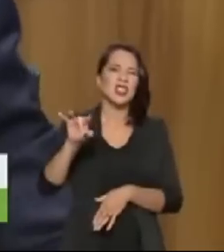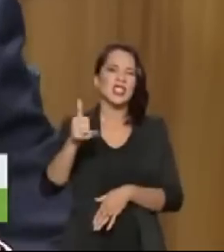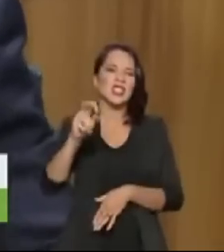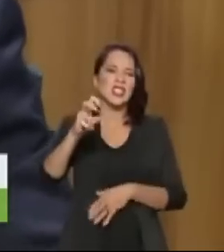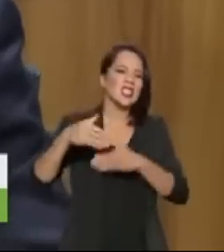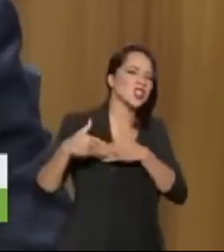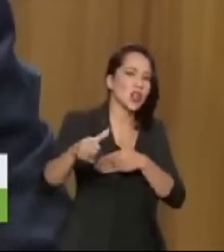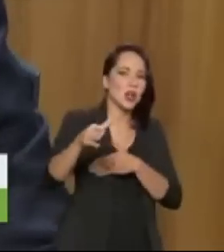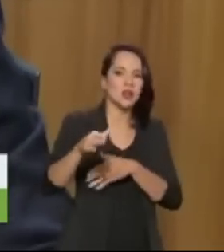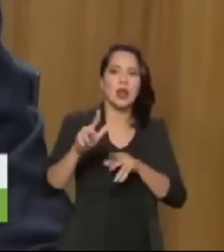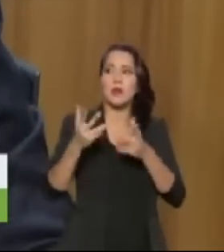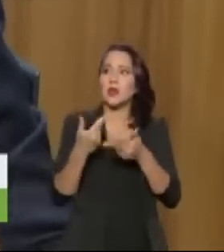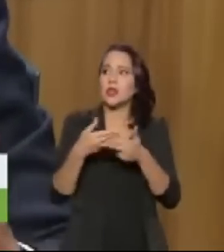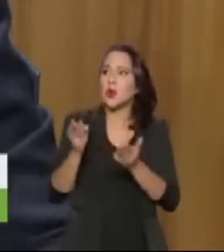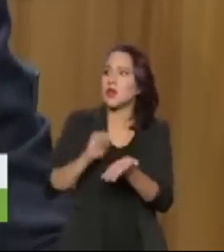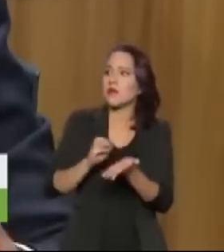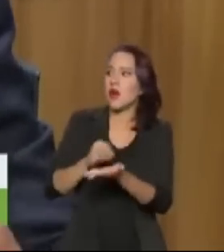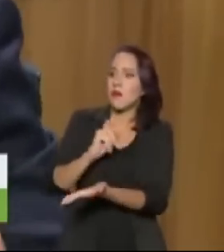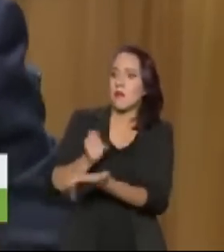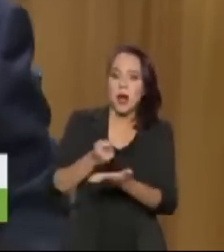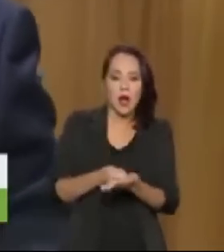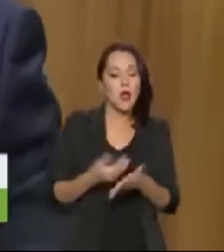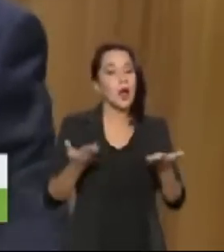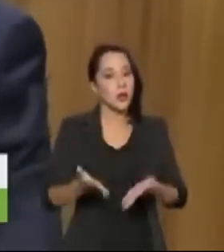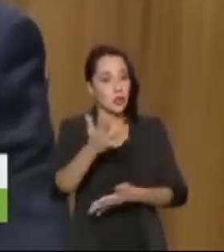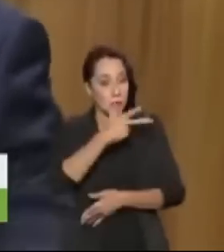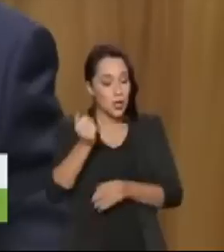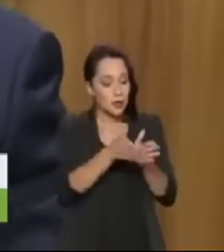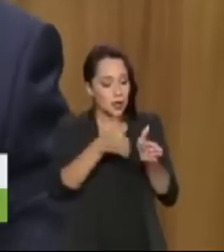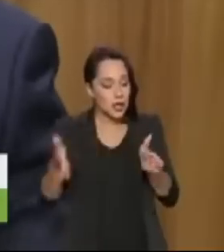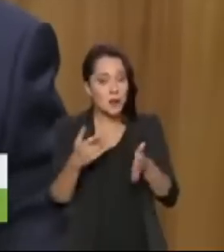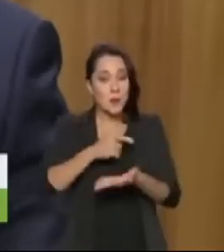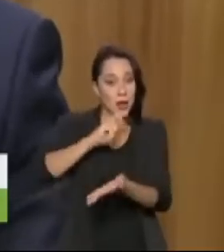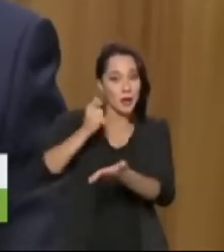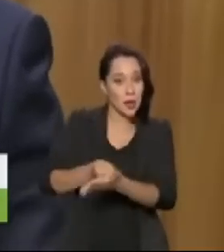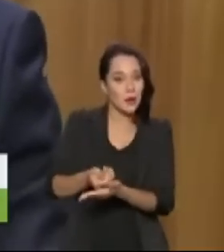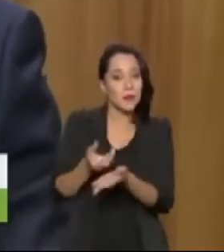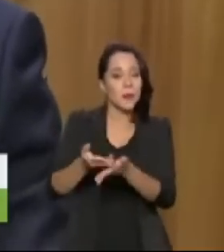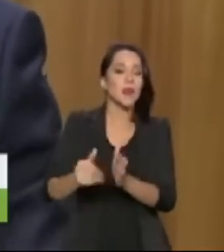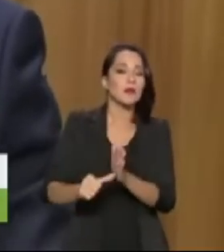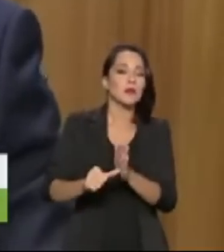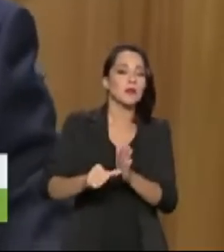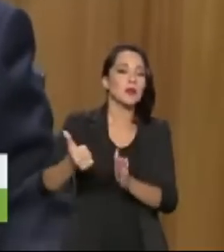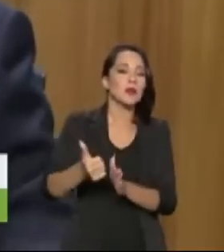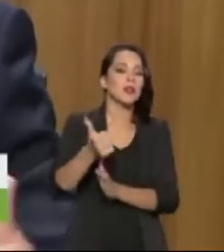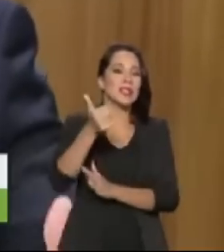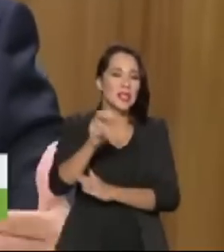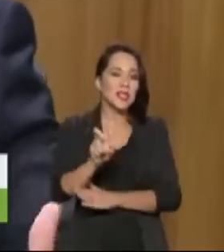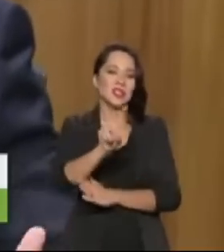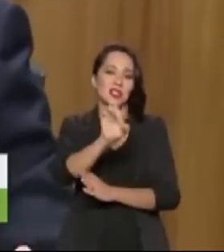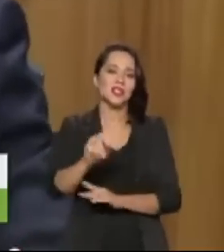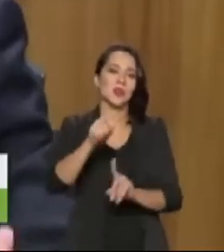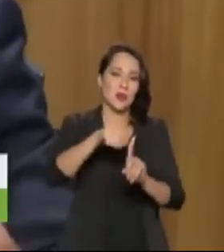coisa fica por pagar. E a gente está aperfeiçoando o processo para trazer esse pagamento para a primeira quinzena dos meses,